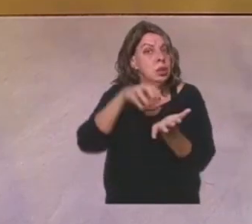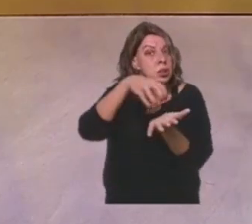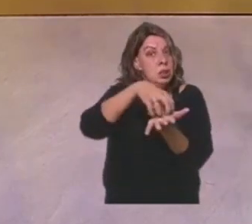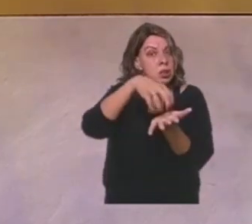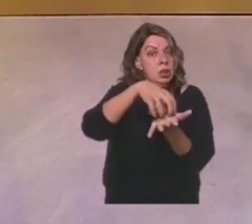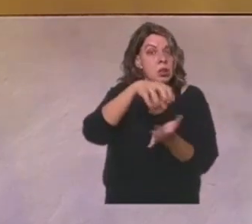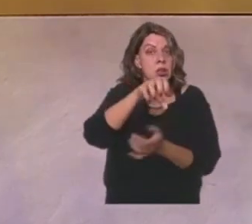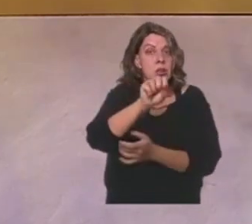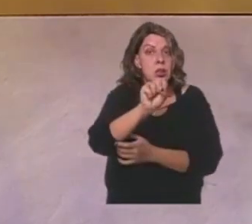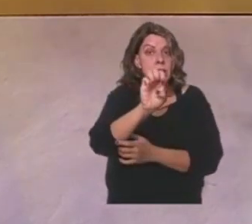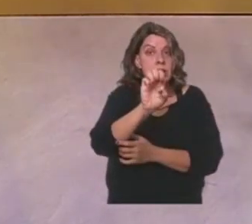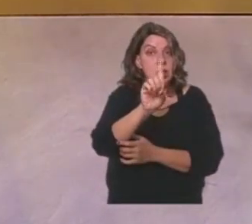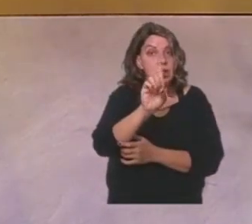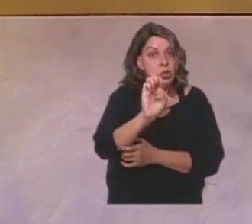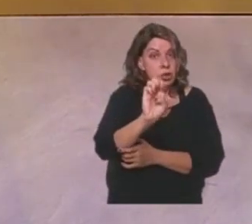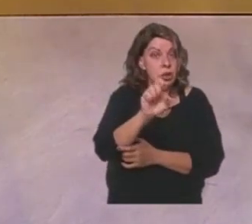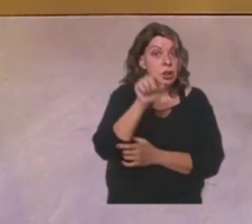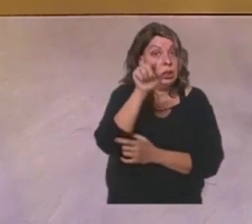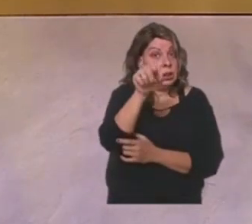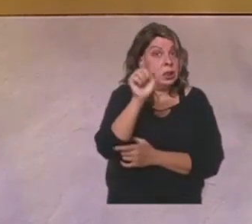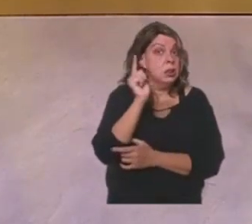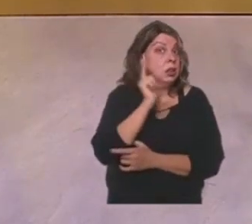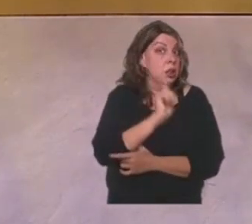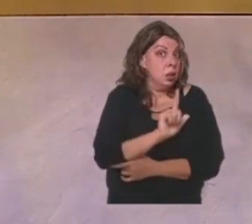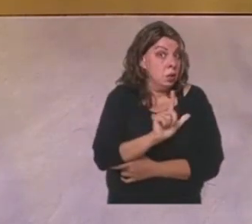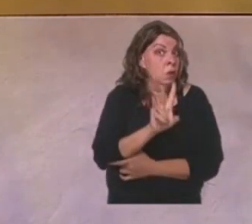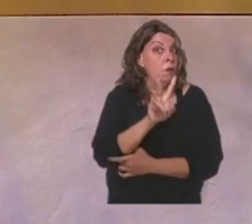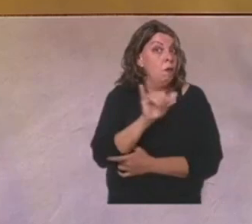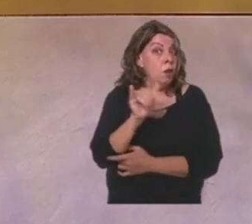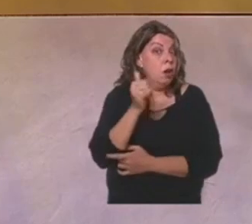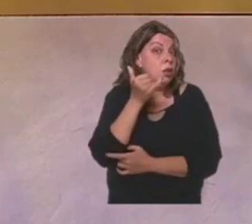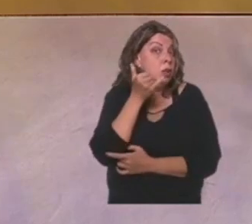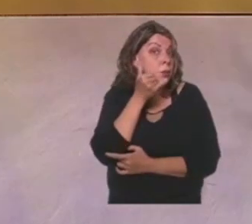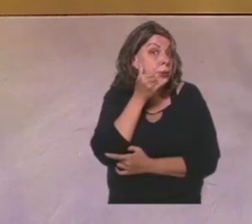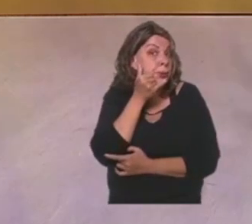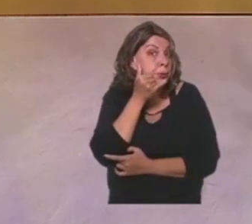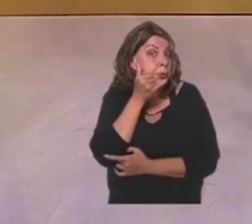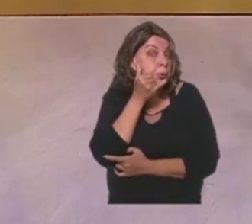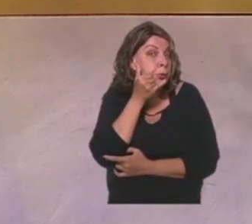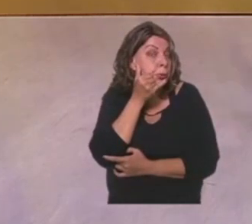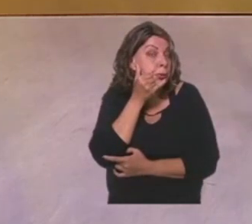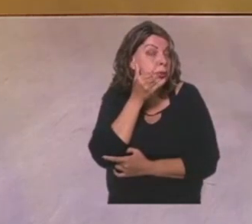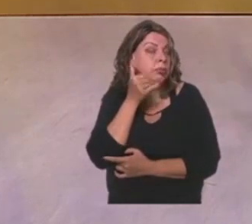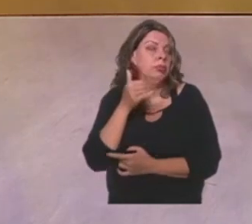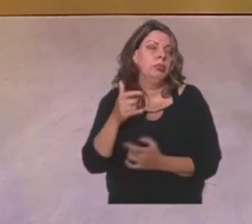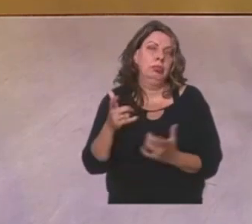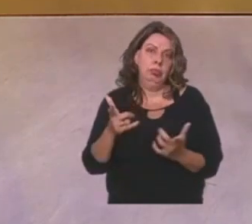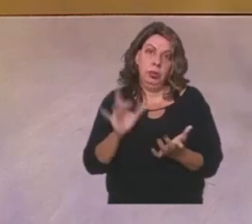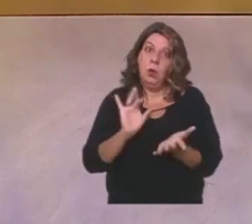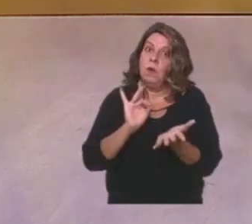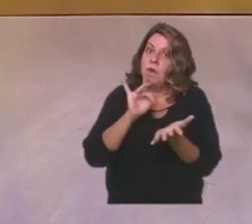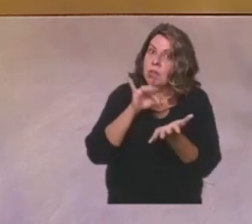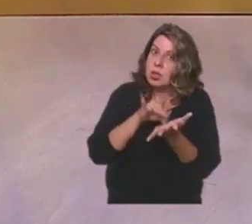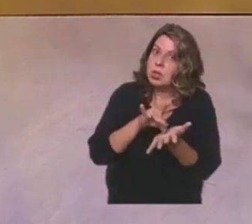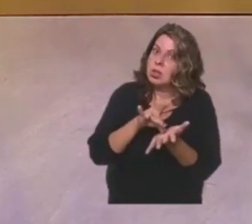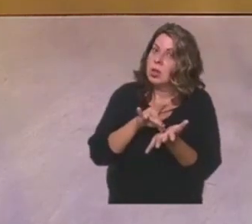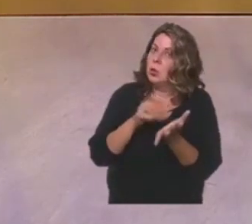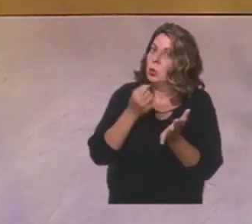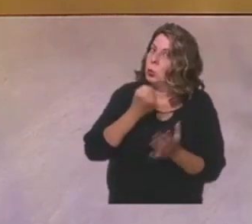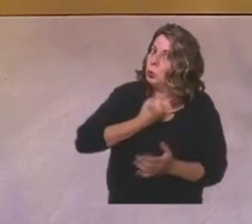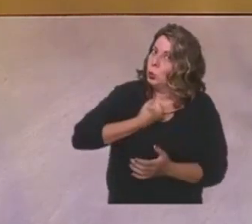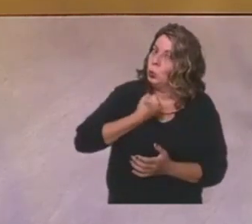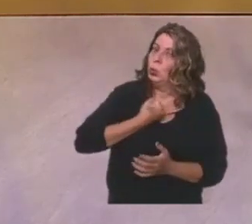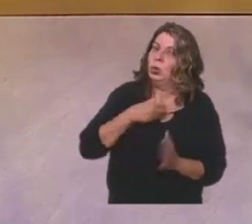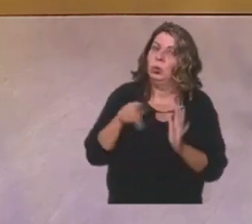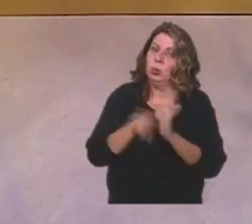do Caju Cap, então se você for contemplado, você vai receber a ligação aí, claro, oficial,